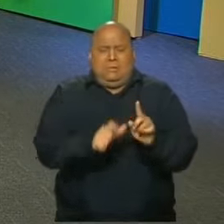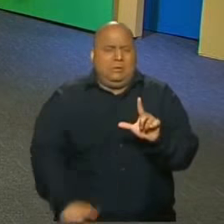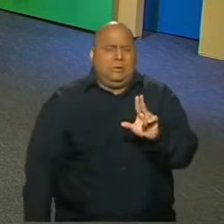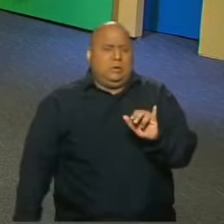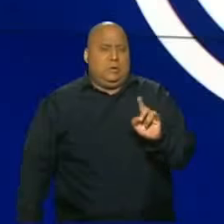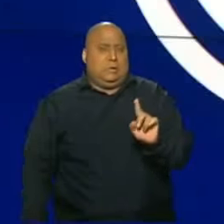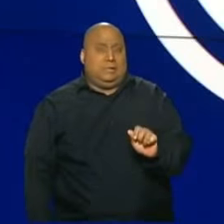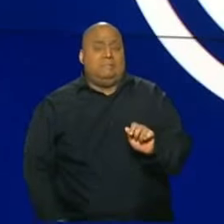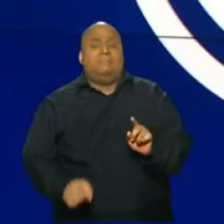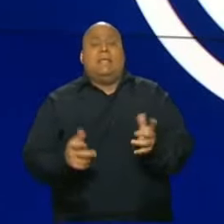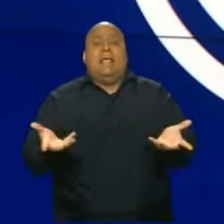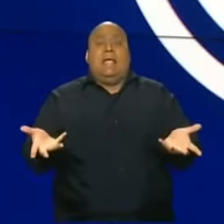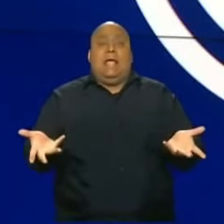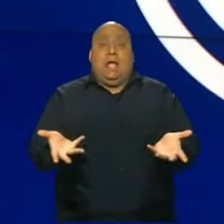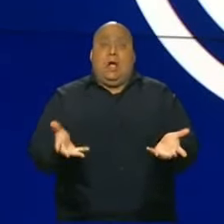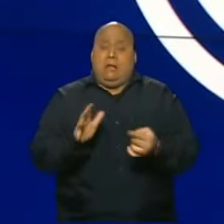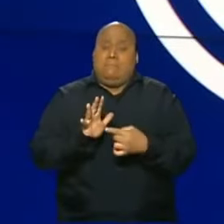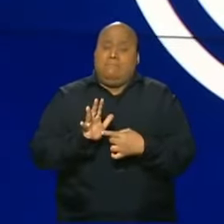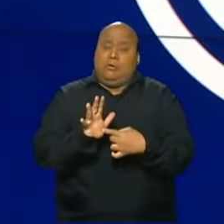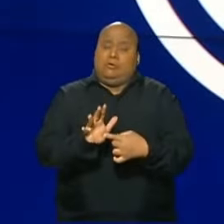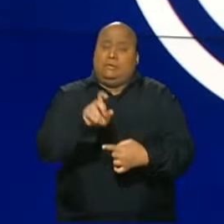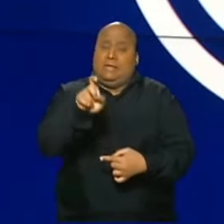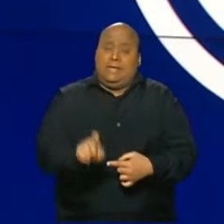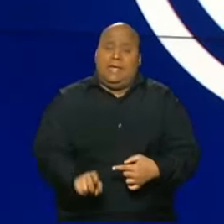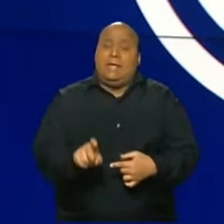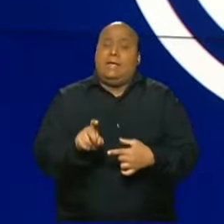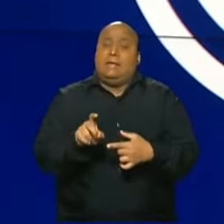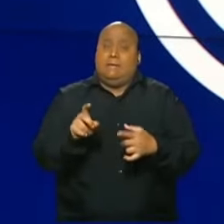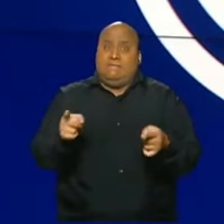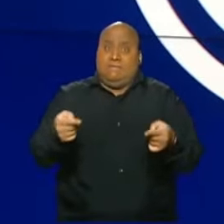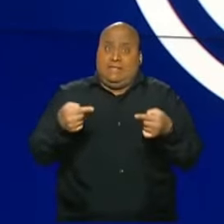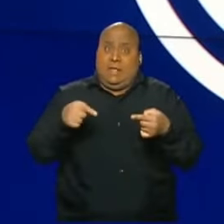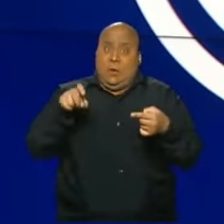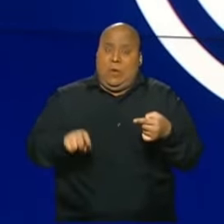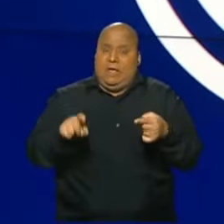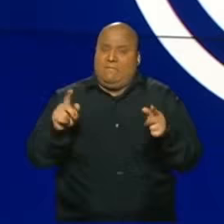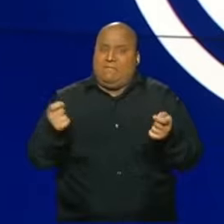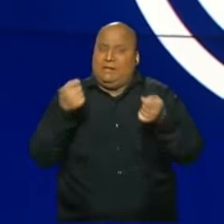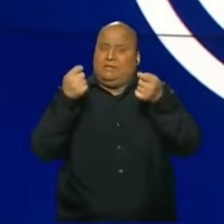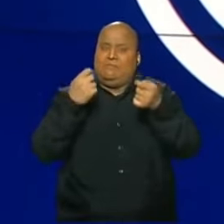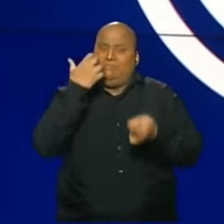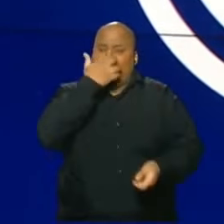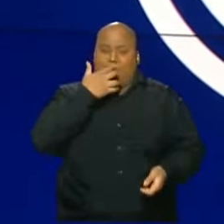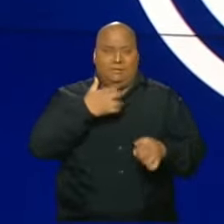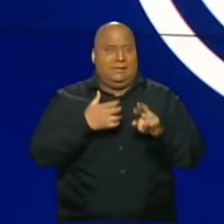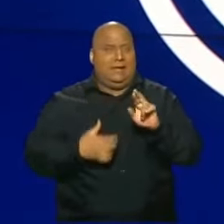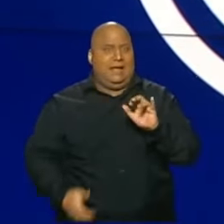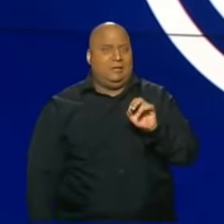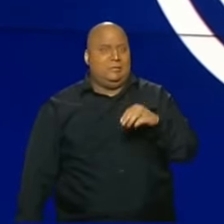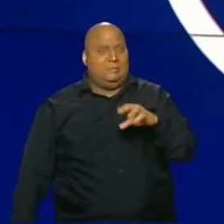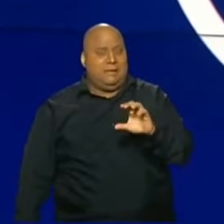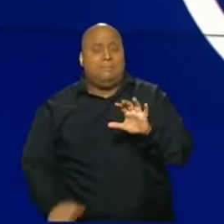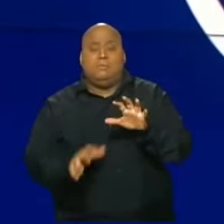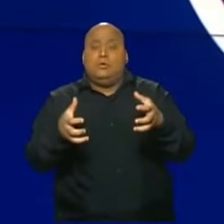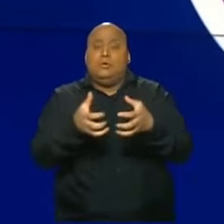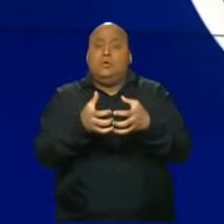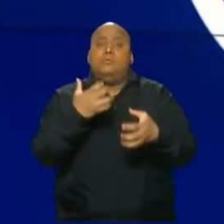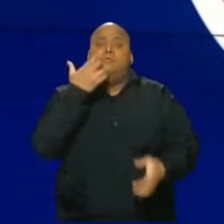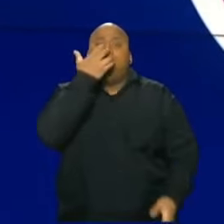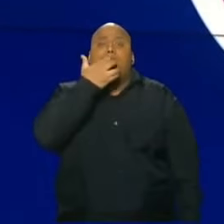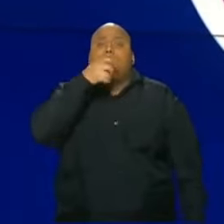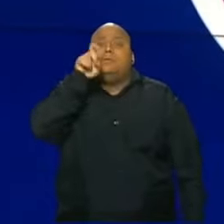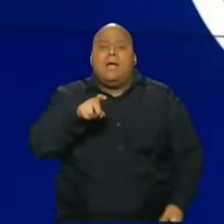hein? Demais. Isso porque agora vamos conhecer, então, os nossos finalistas do Festival de Música da Rádio MEC na categoria